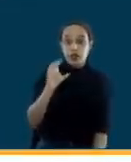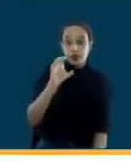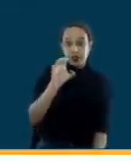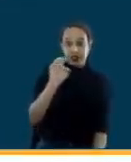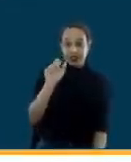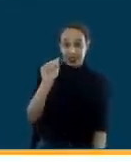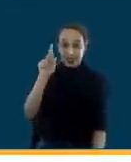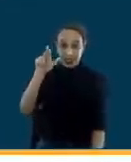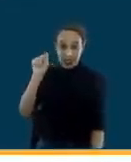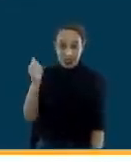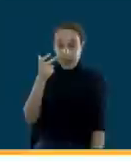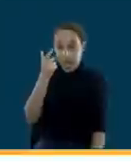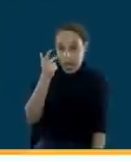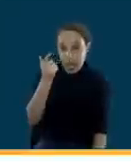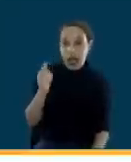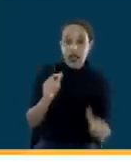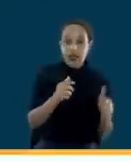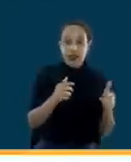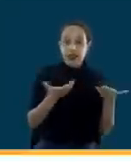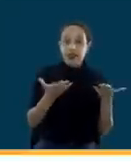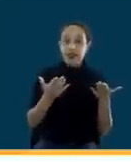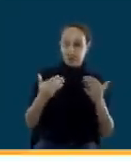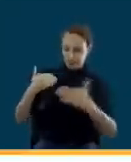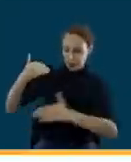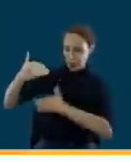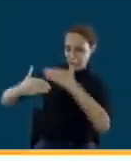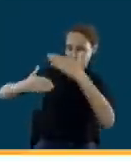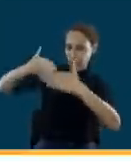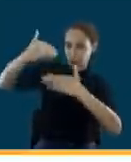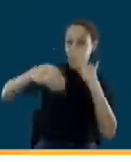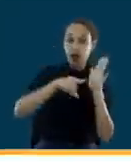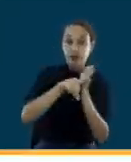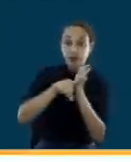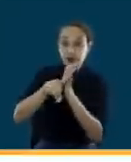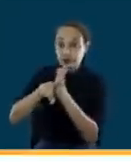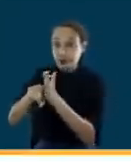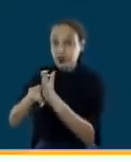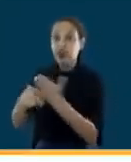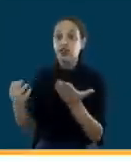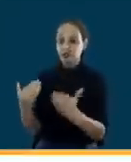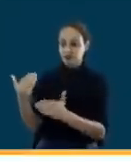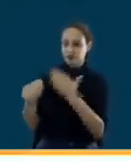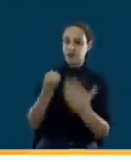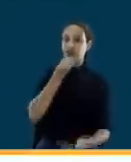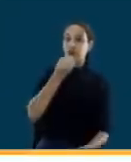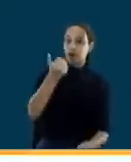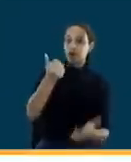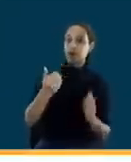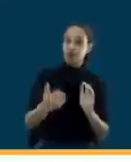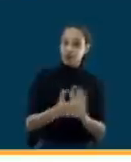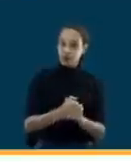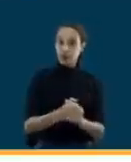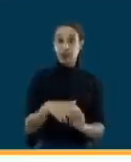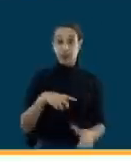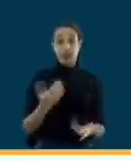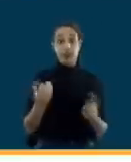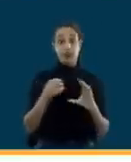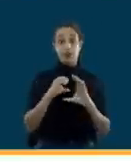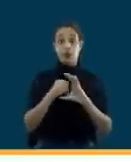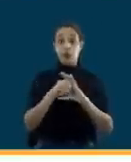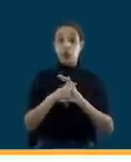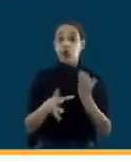no entendimento que precisa valorizar os seus mestres e mestras de cultura, os seus guardiões e guardiãs da cultura popular, Pernambuco, que tem a sua